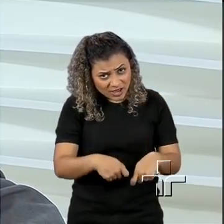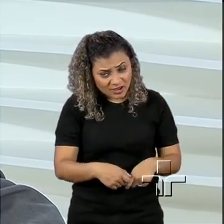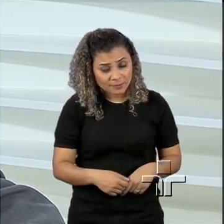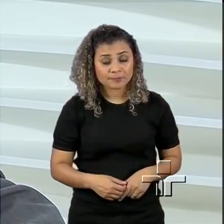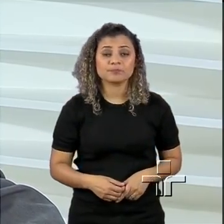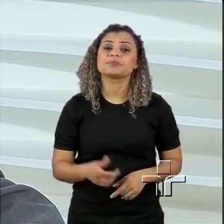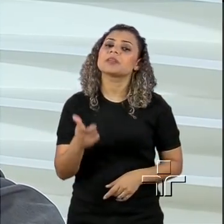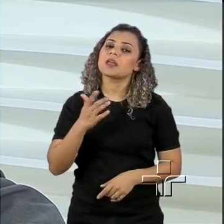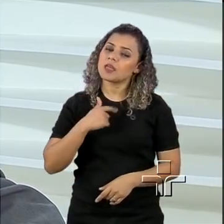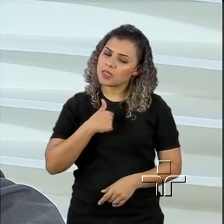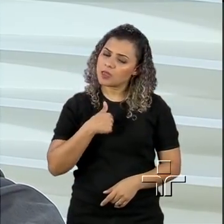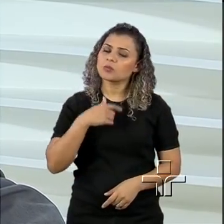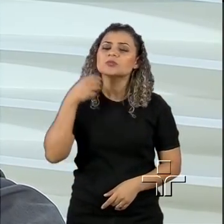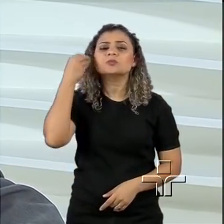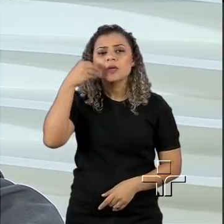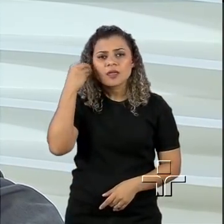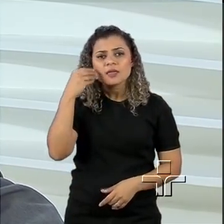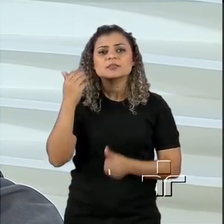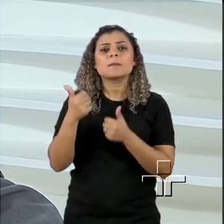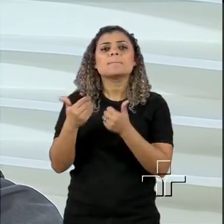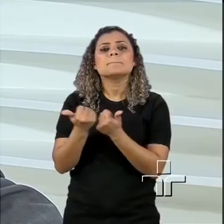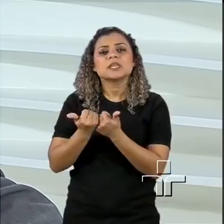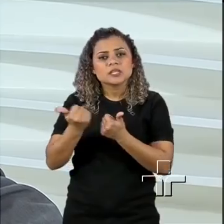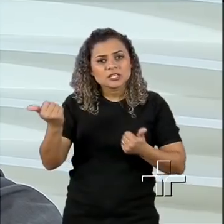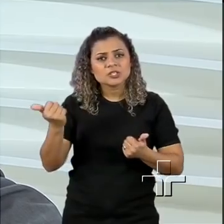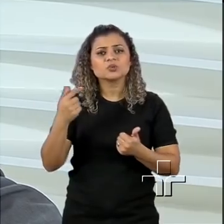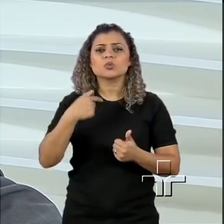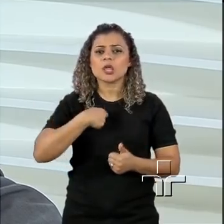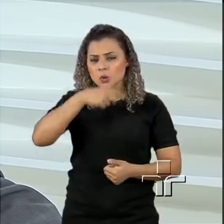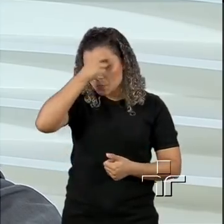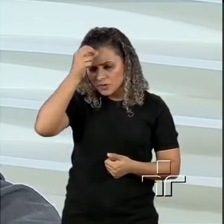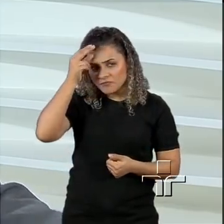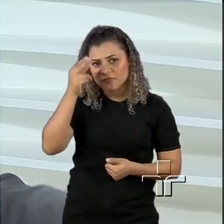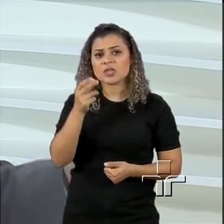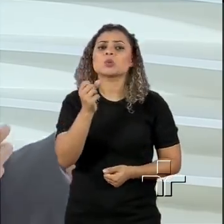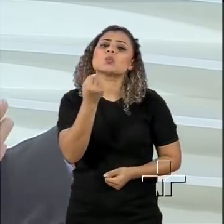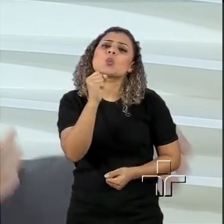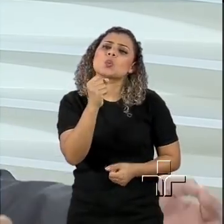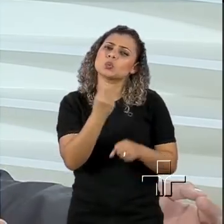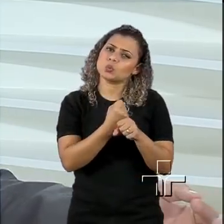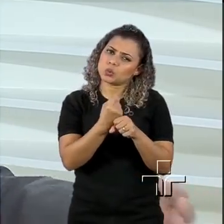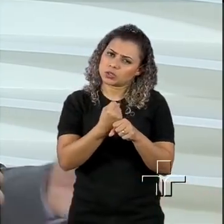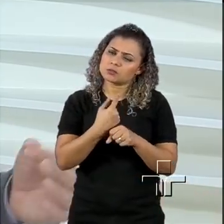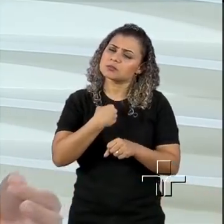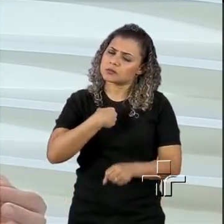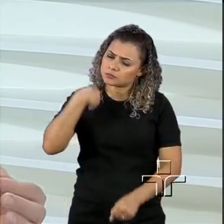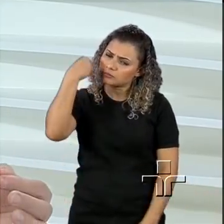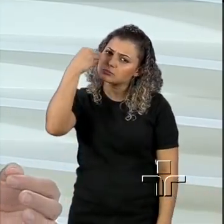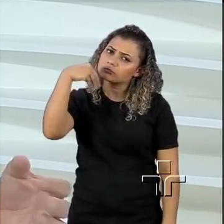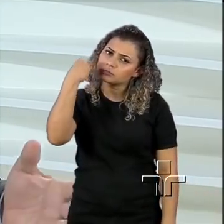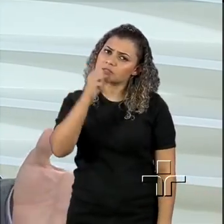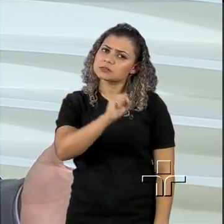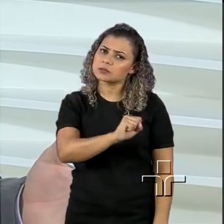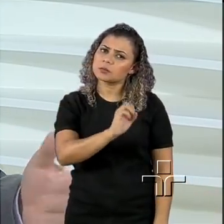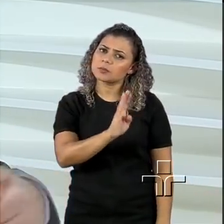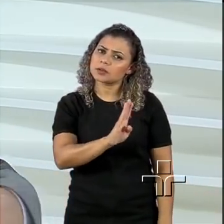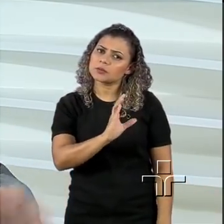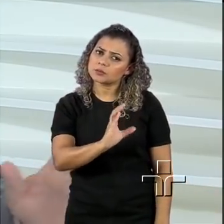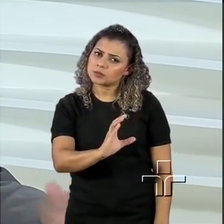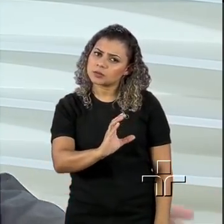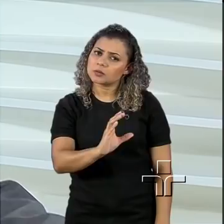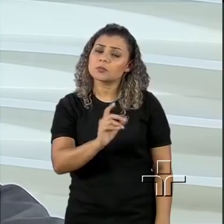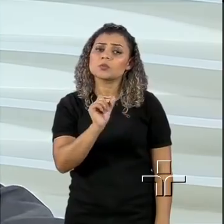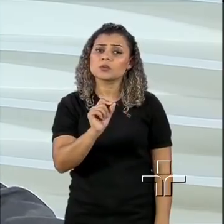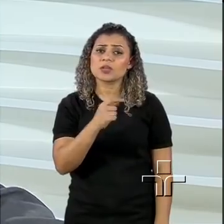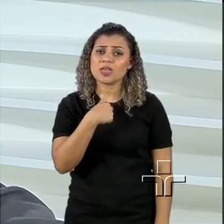sido ministro, ter sido prefeito 8 anos. E falo, na experiência de ter 8 anos, ter feito São Bernardo mais do que os outros